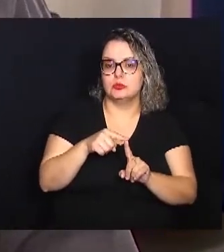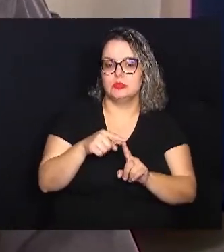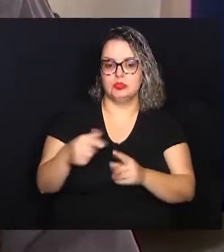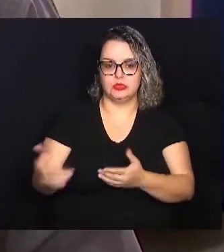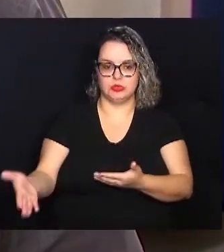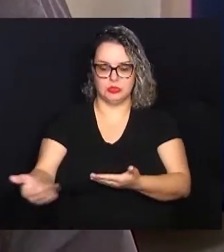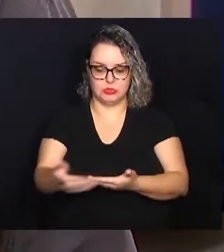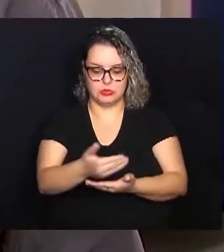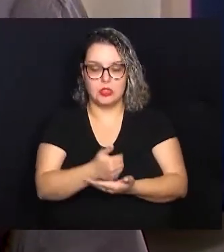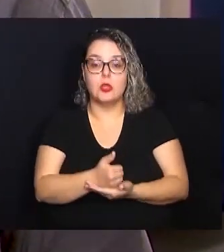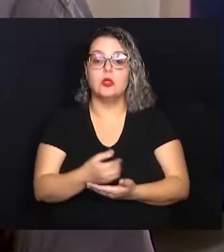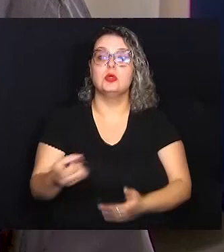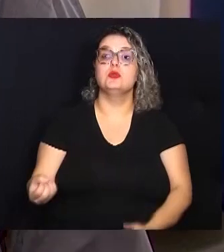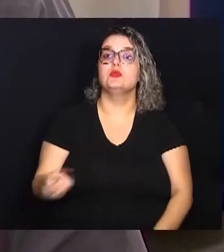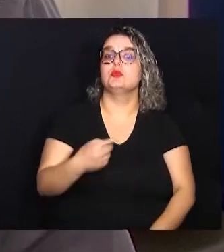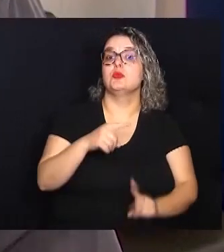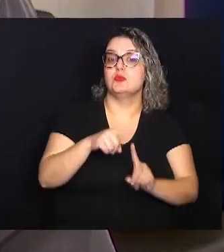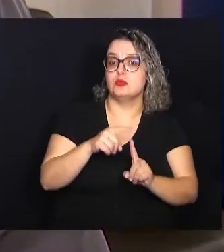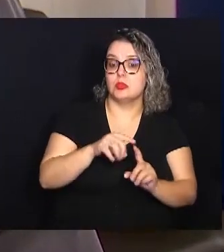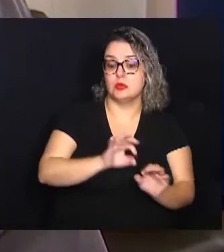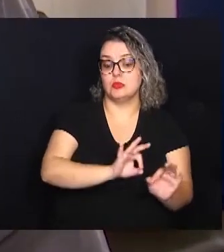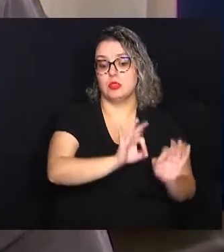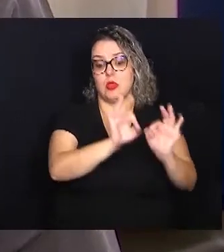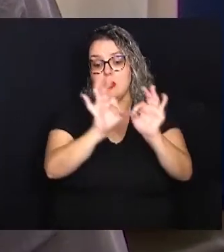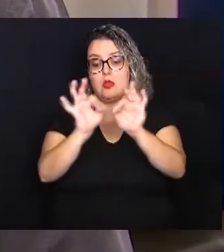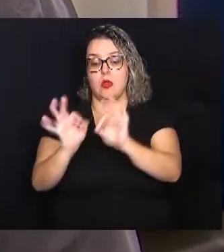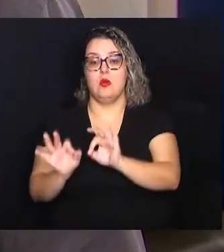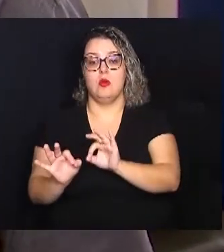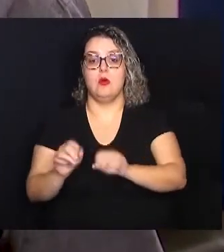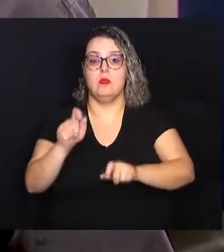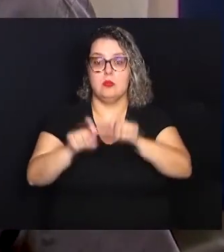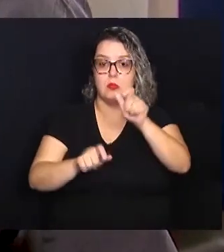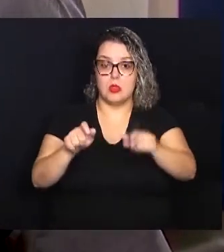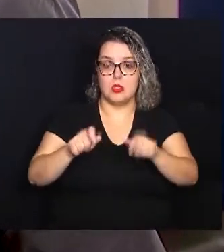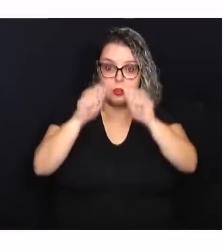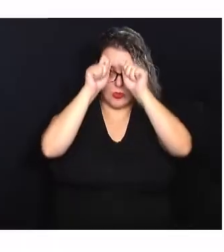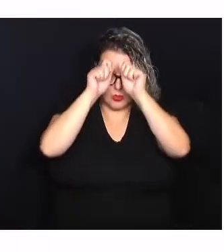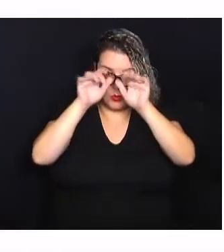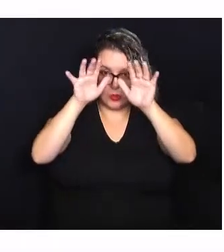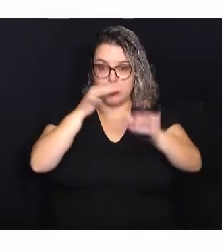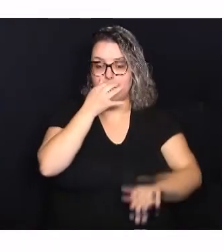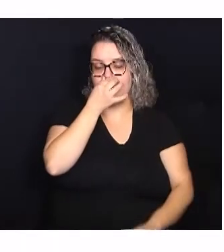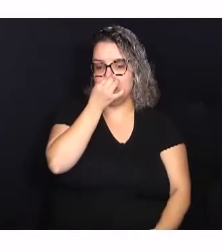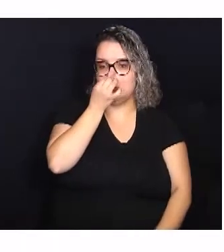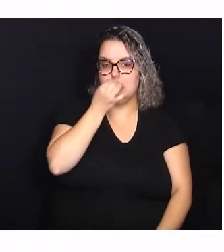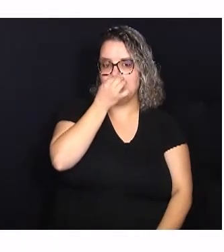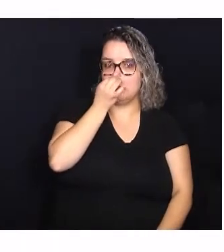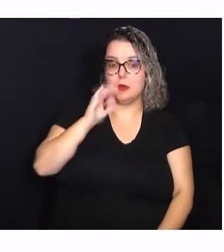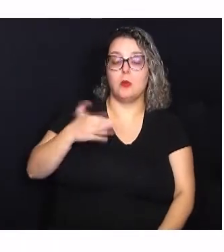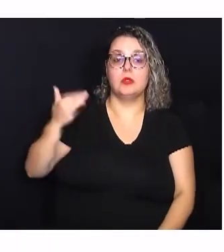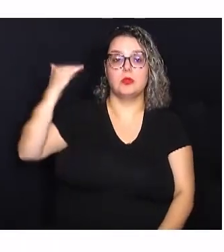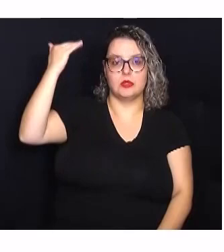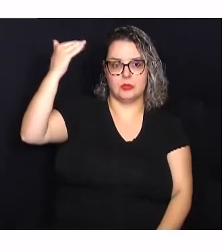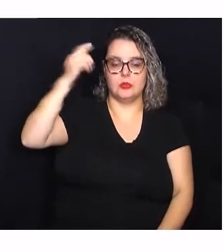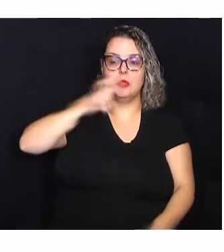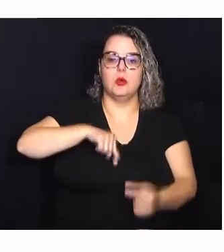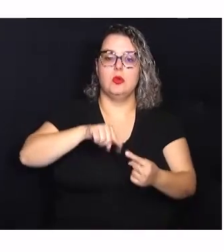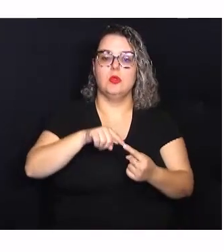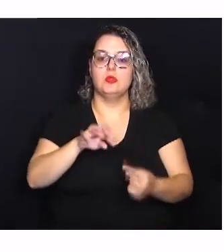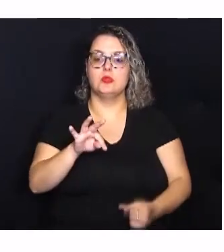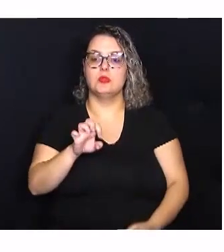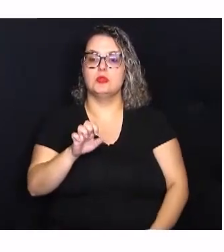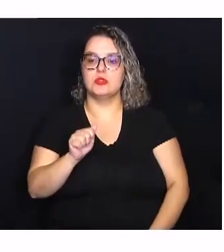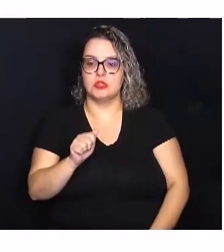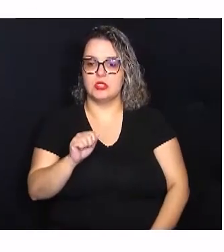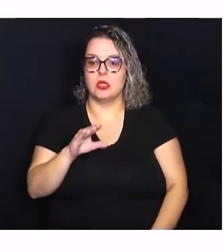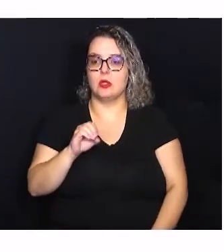e um novo tipo de acompanhamento para a pessoa com autismo na fase adulta. O objetivo do Te Acolhe é propor